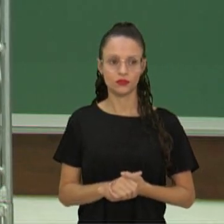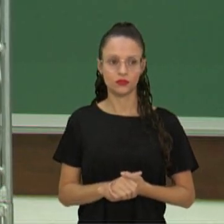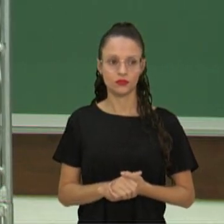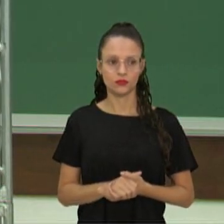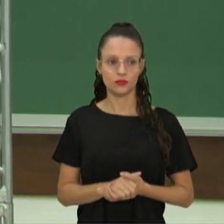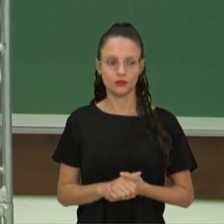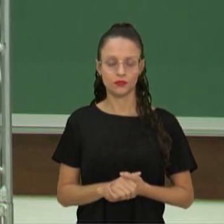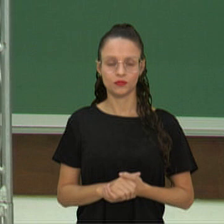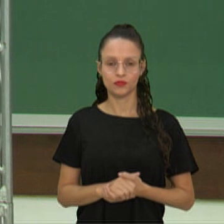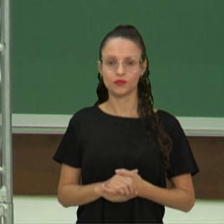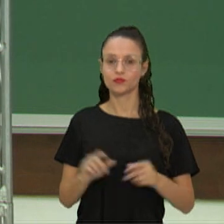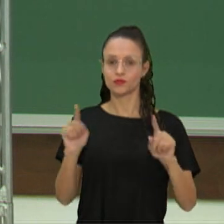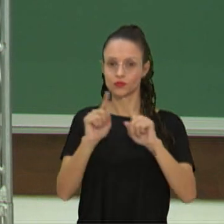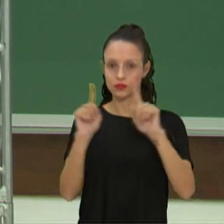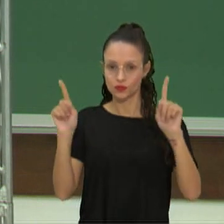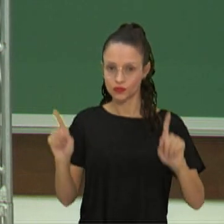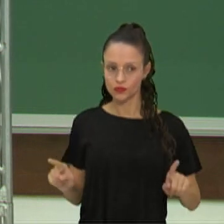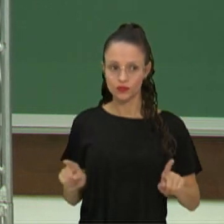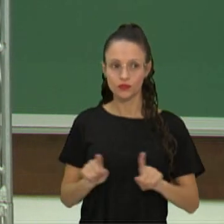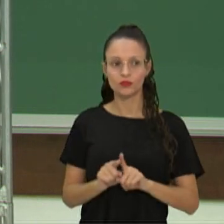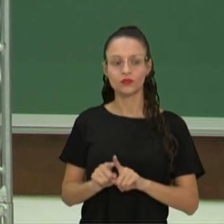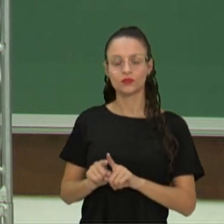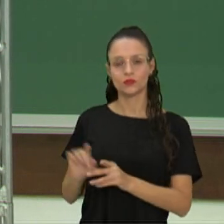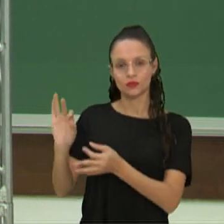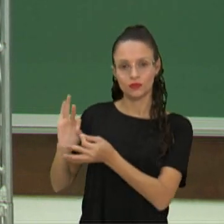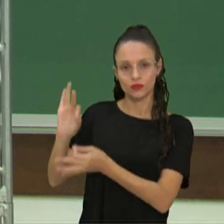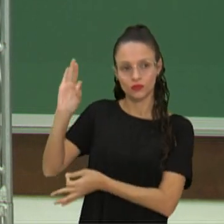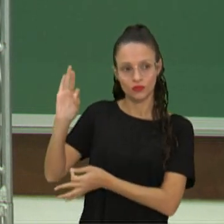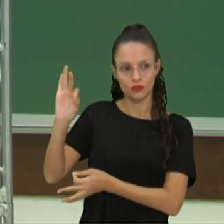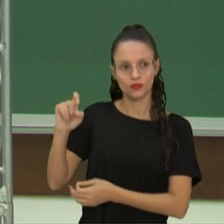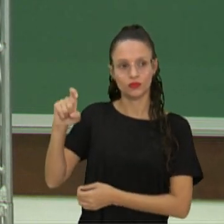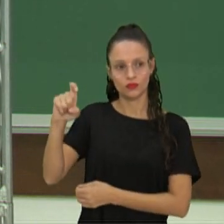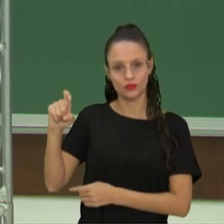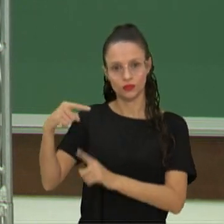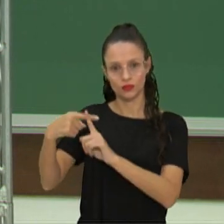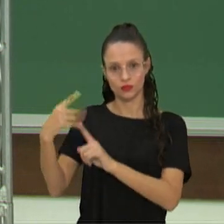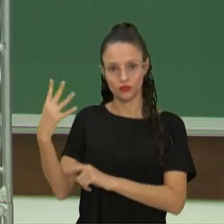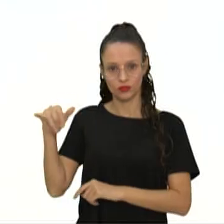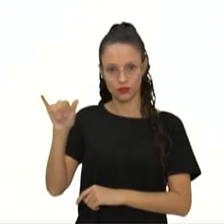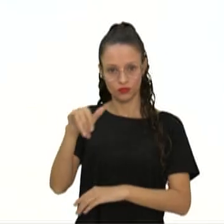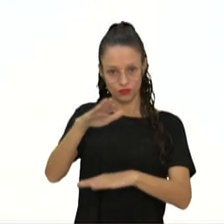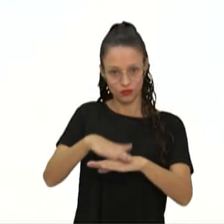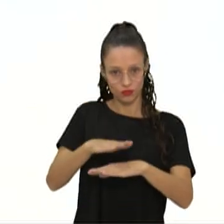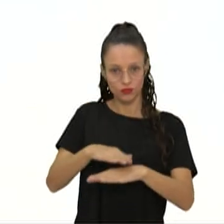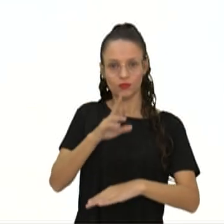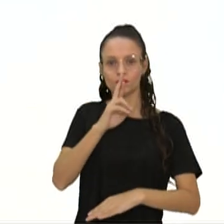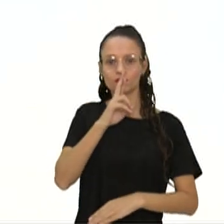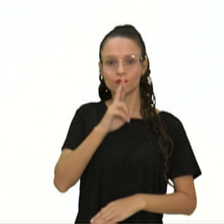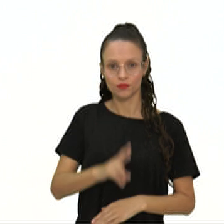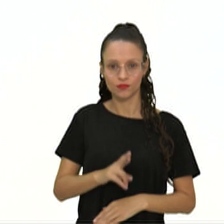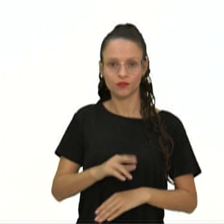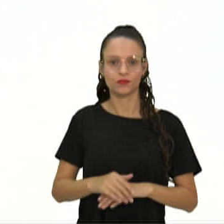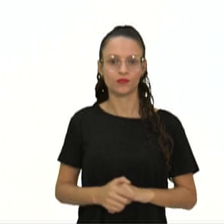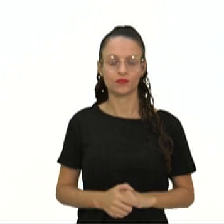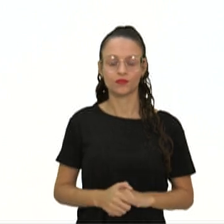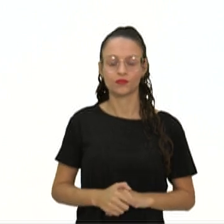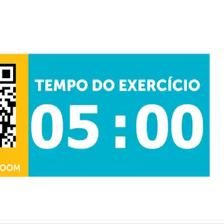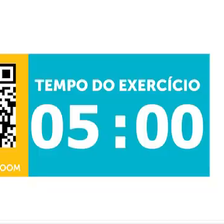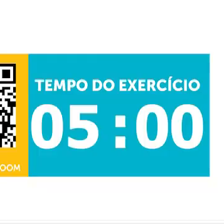Eu tenho um outro quadrado cujo lado é x mais 4y. Vou te dar um tempinho para você resolver a área desse quadrado.